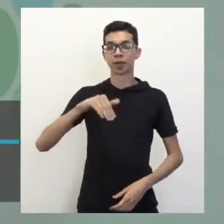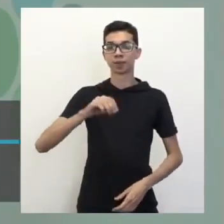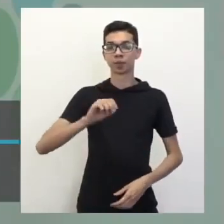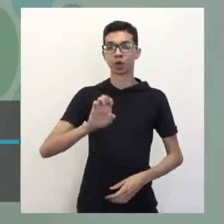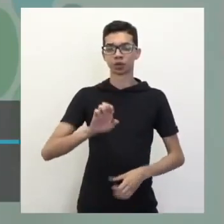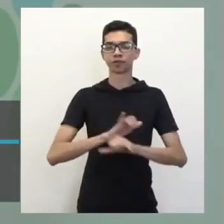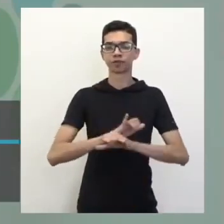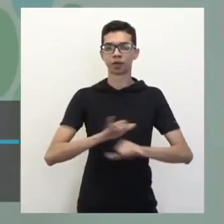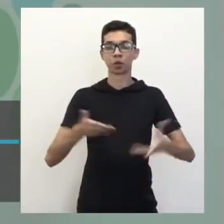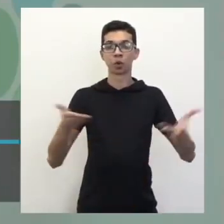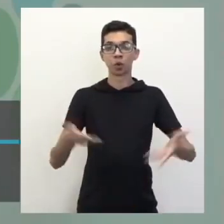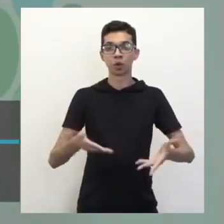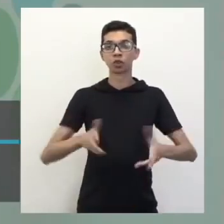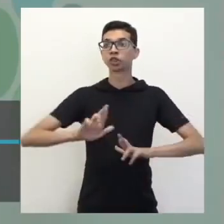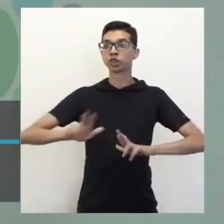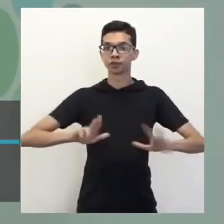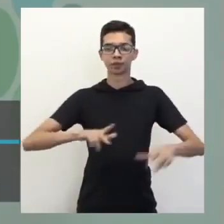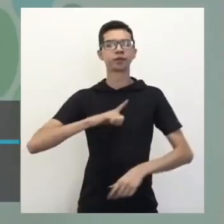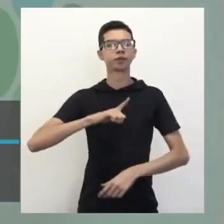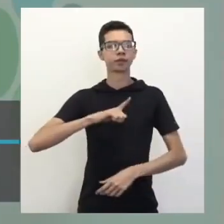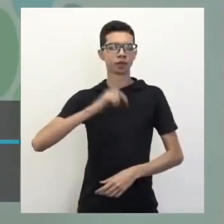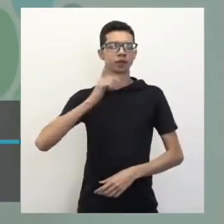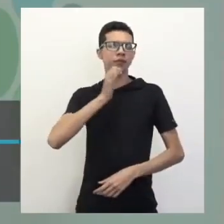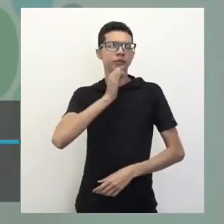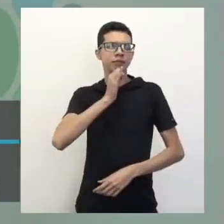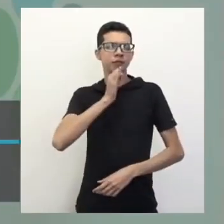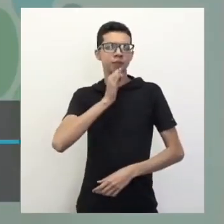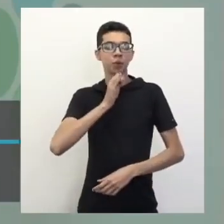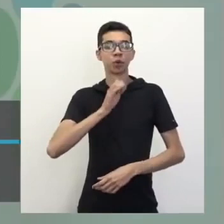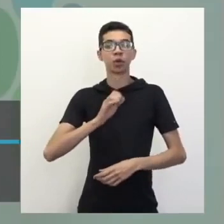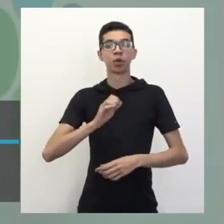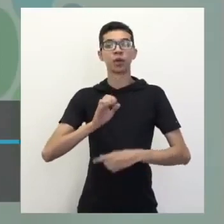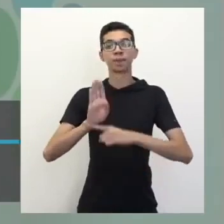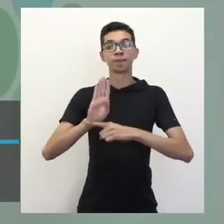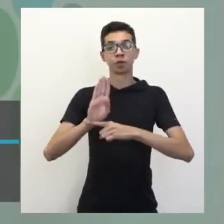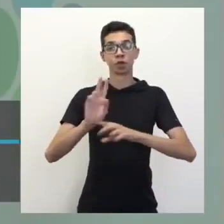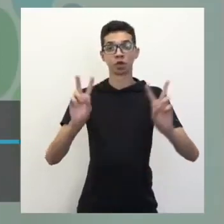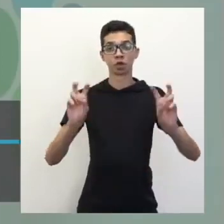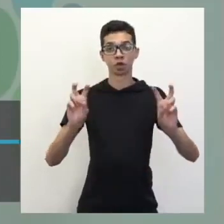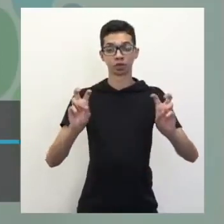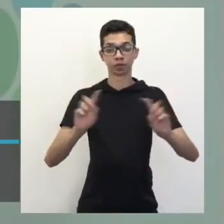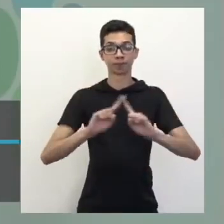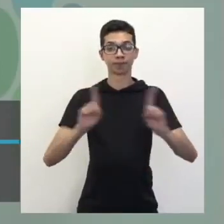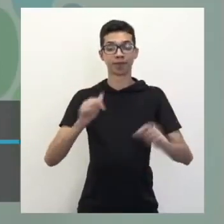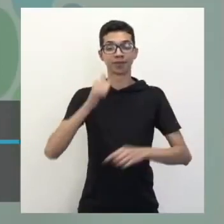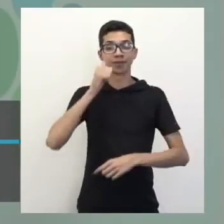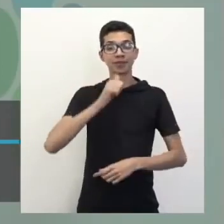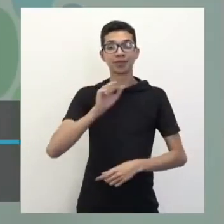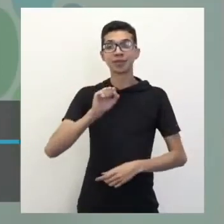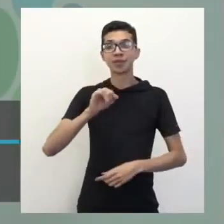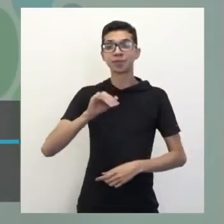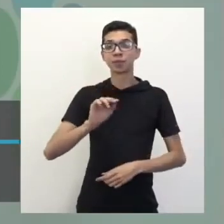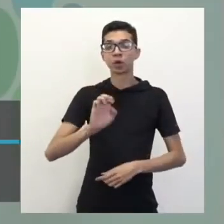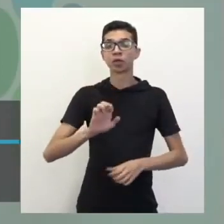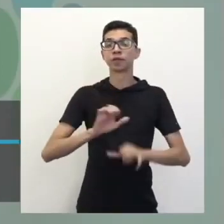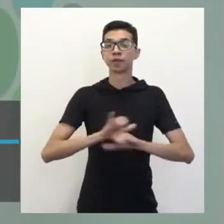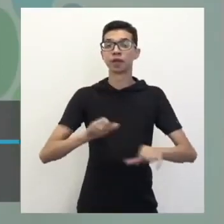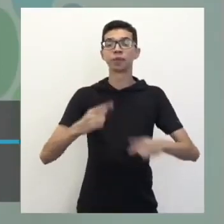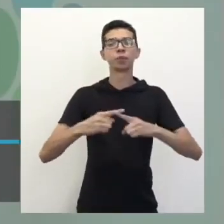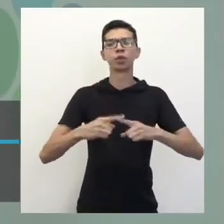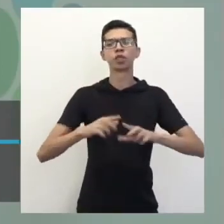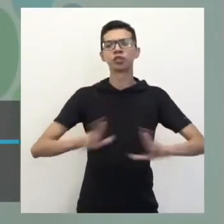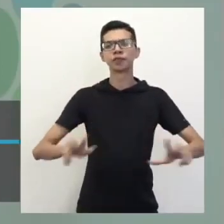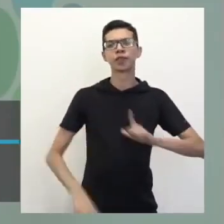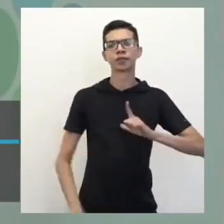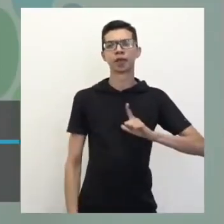temos sim diferenças naturais, melhor, naturais não, biológicas, digamos assim. Mas na visão dela, essas diferenças só existem